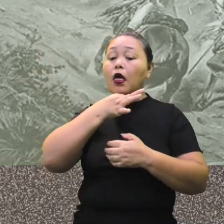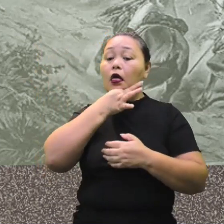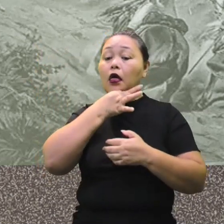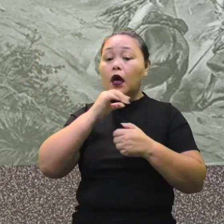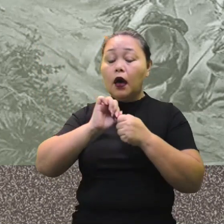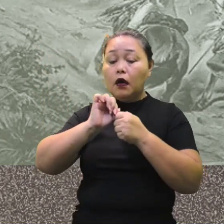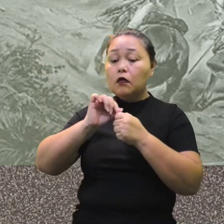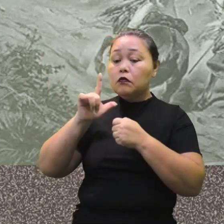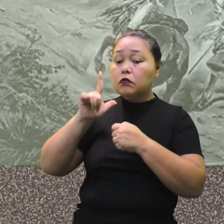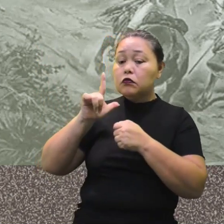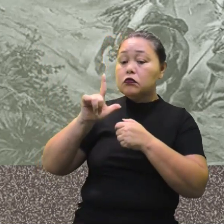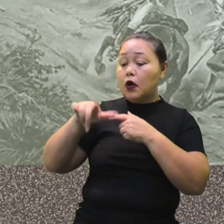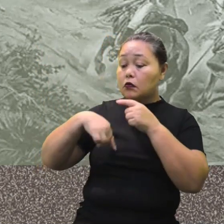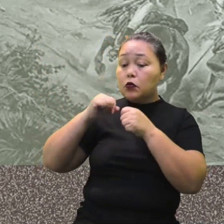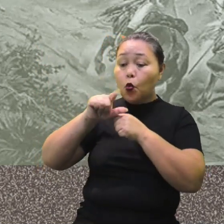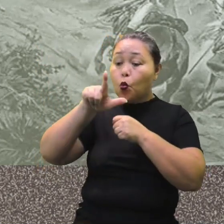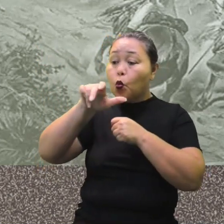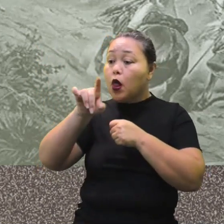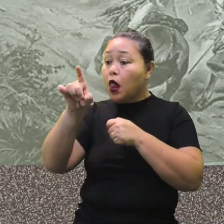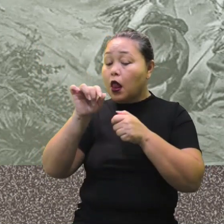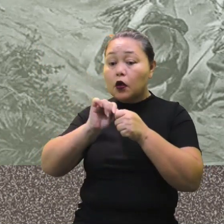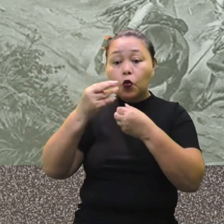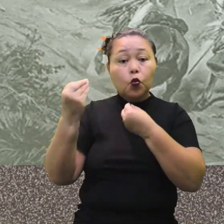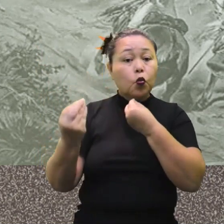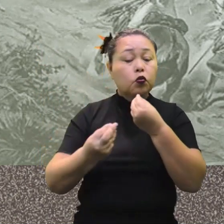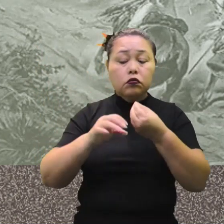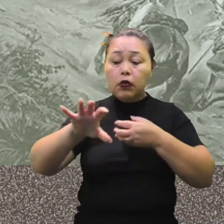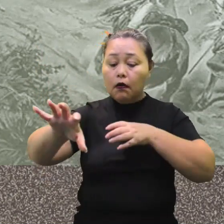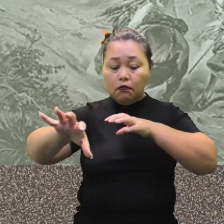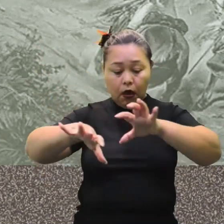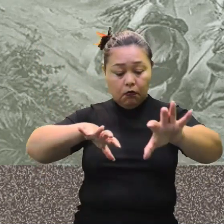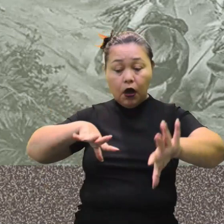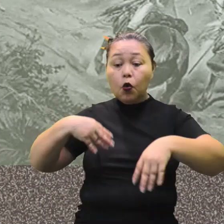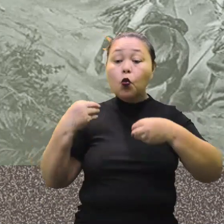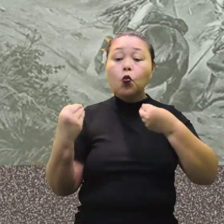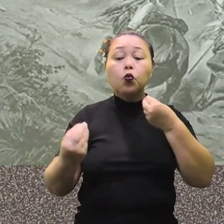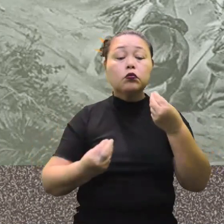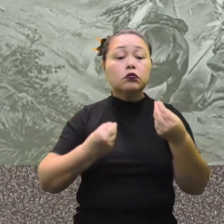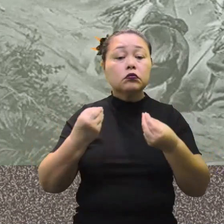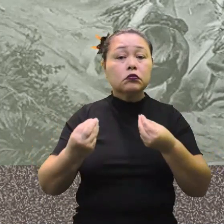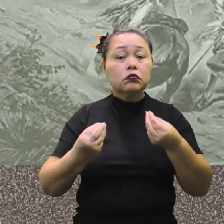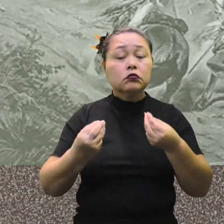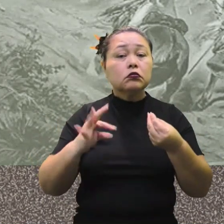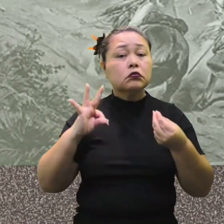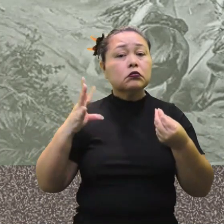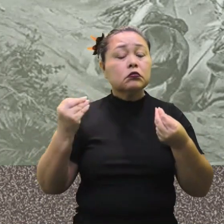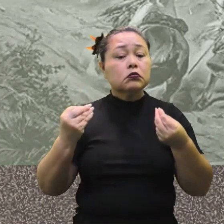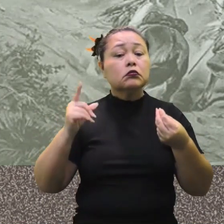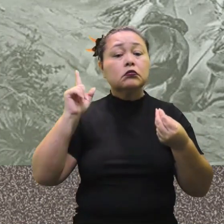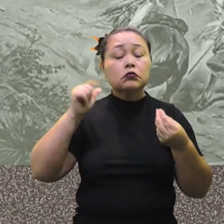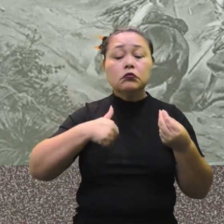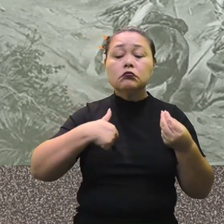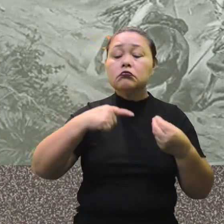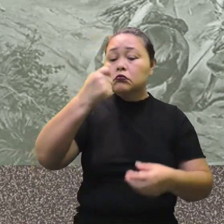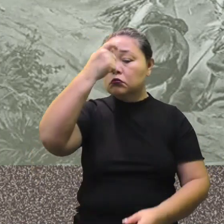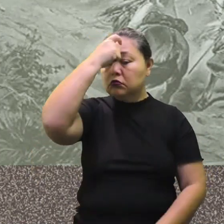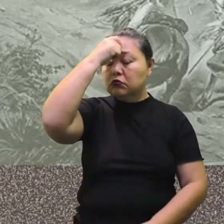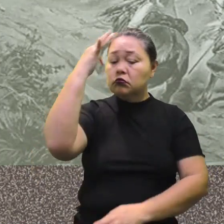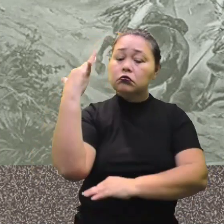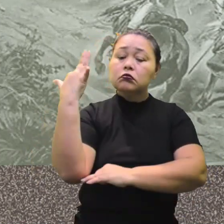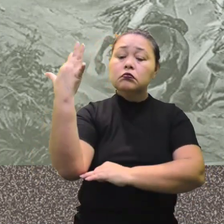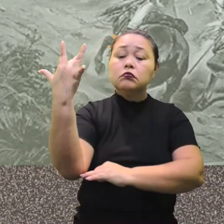geradas? Com o lixo que é gerado? Como vocês estão descartando? Tudo isso se chama